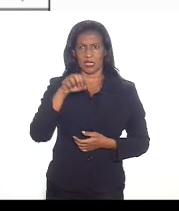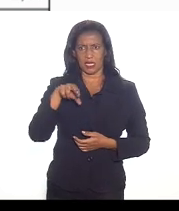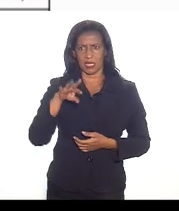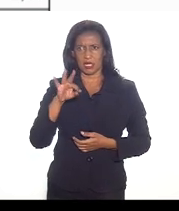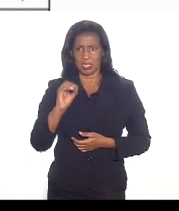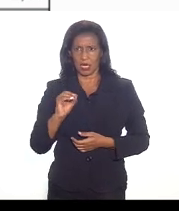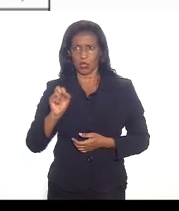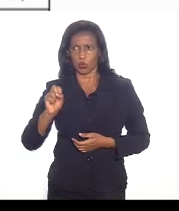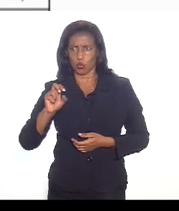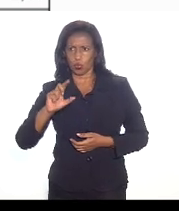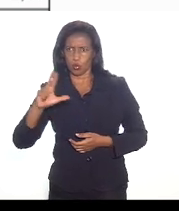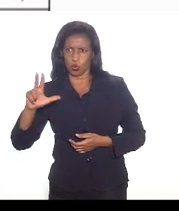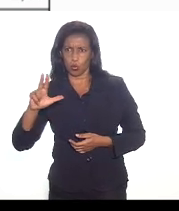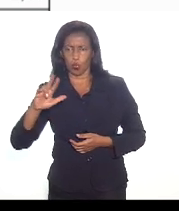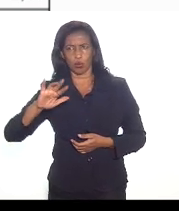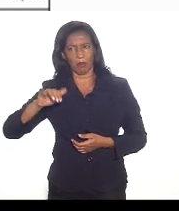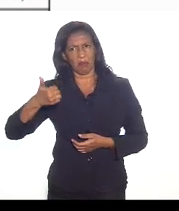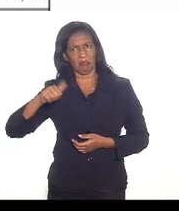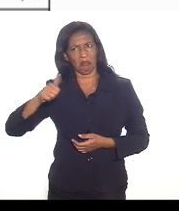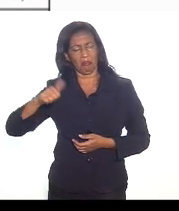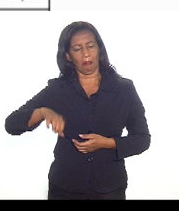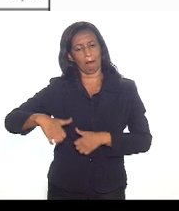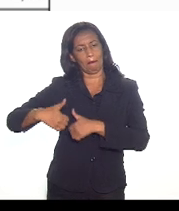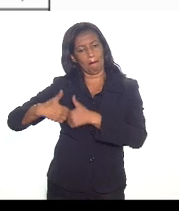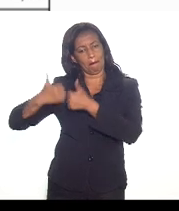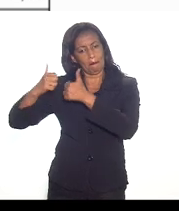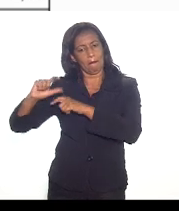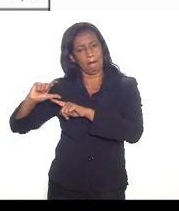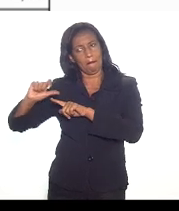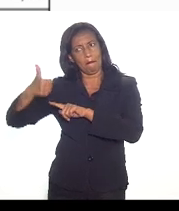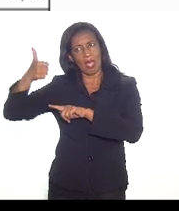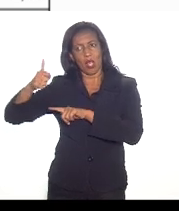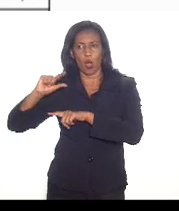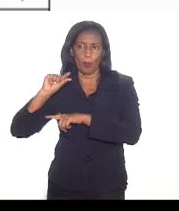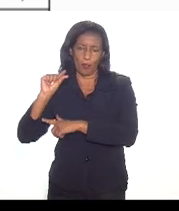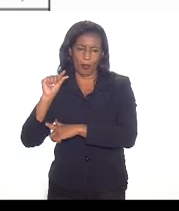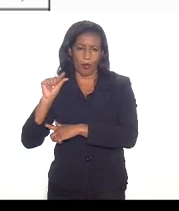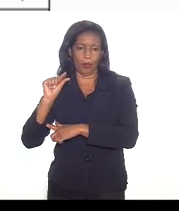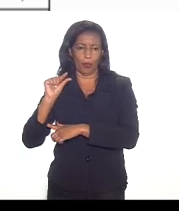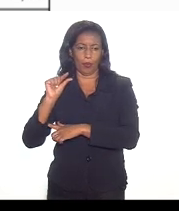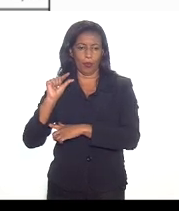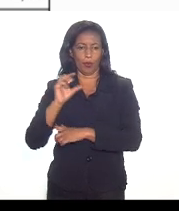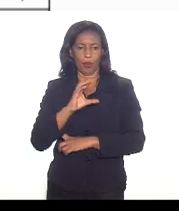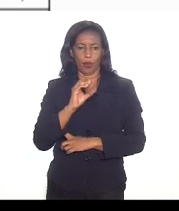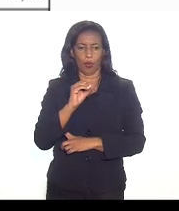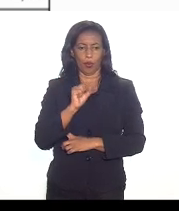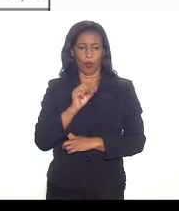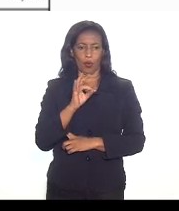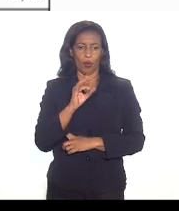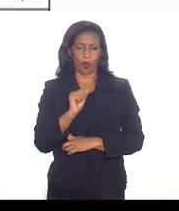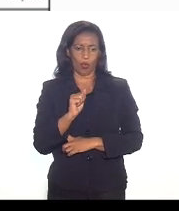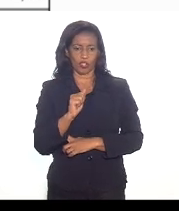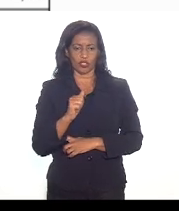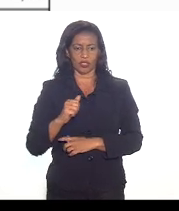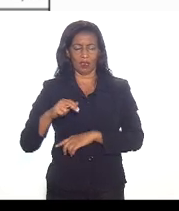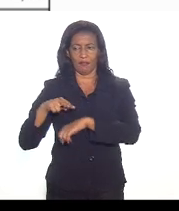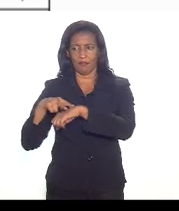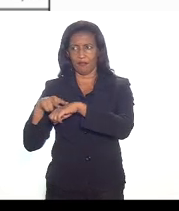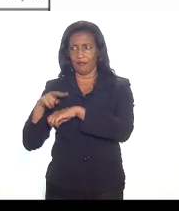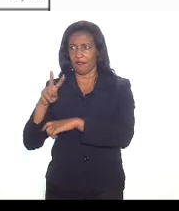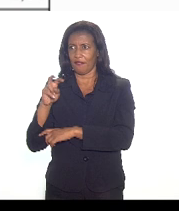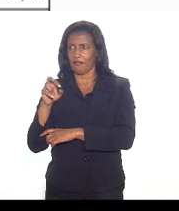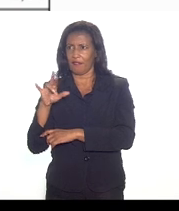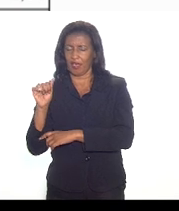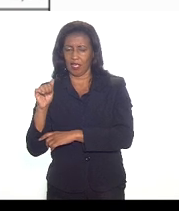um pouquinho melhor. Também mostra a população com peso maior do que emprego e PIB. E a Costa Verde ali, você tem um peso do